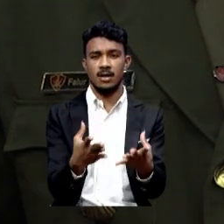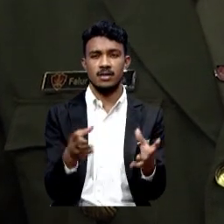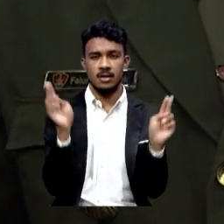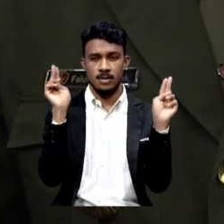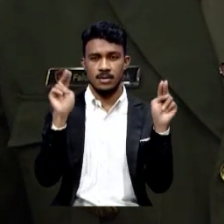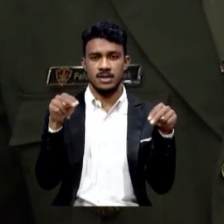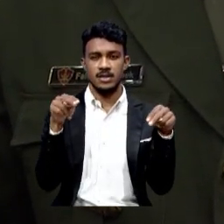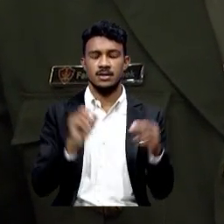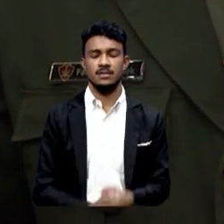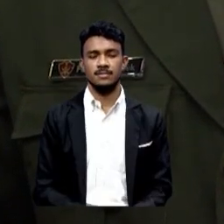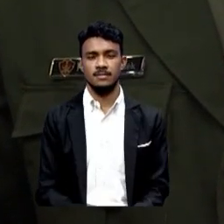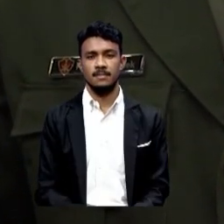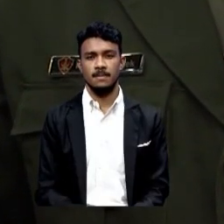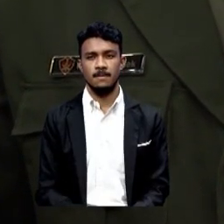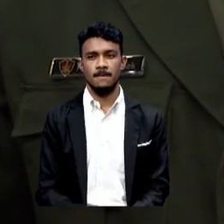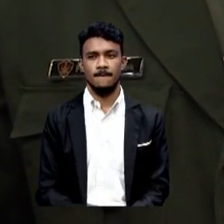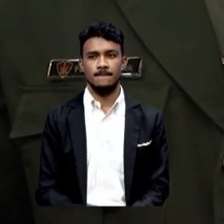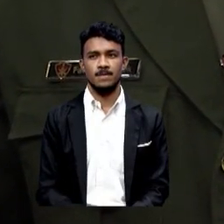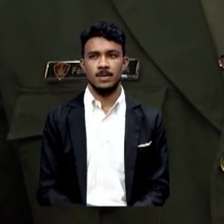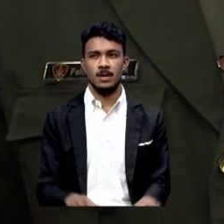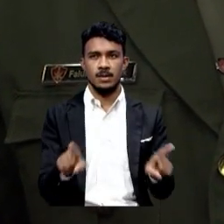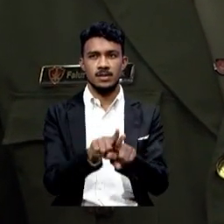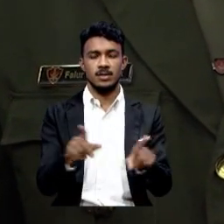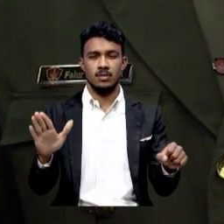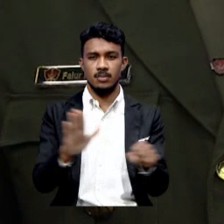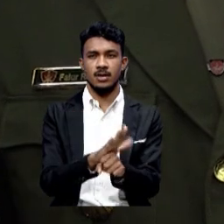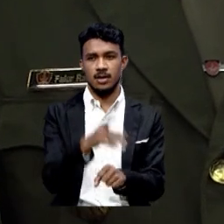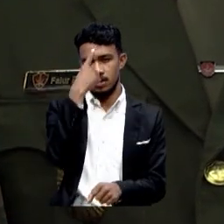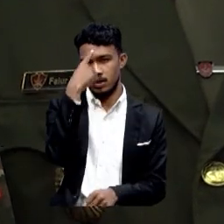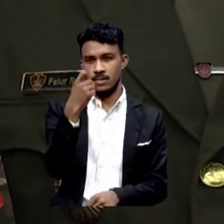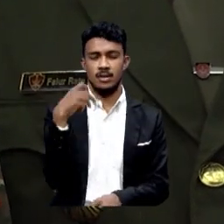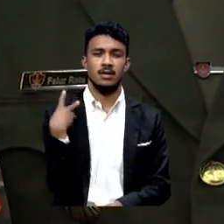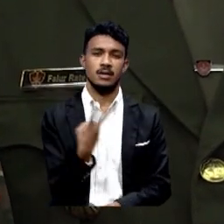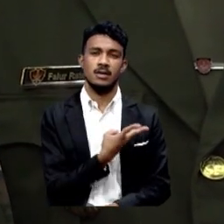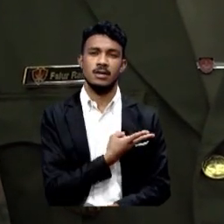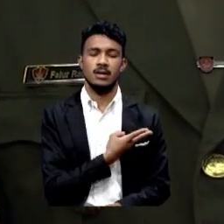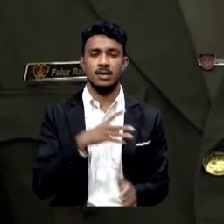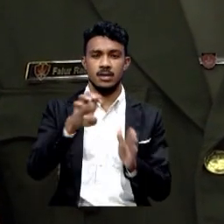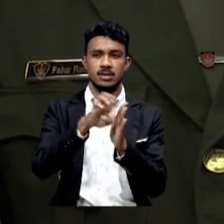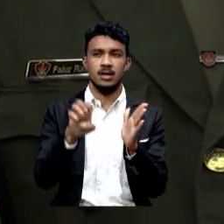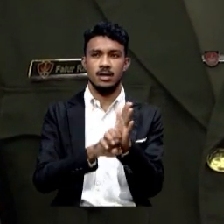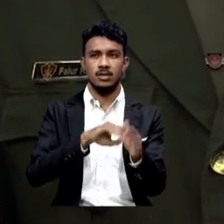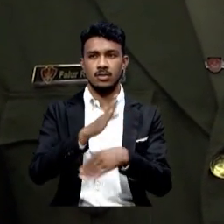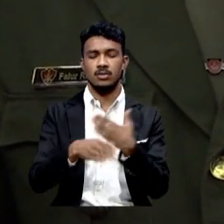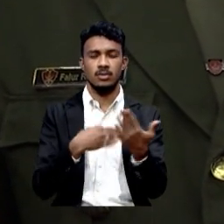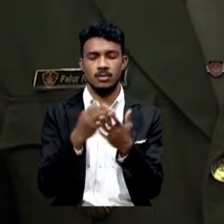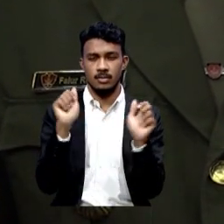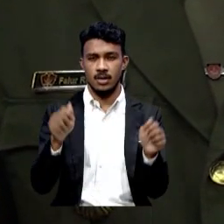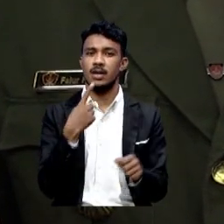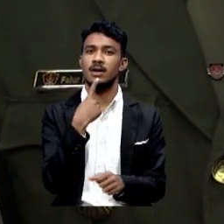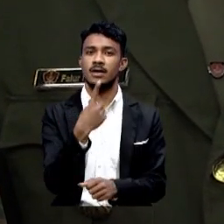ali e que será o completo, também mesmo estarei, e tem estado toma como se de bela tete, sei